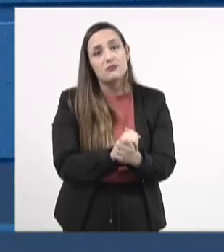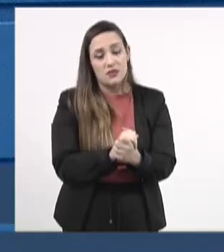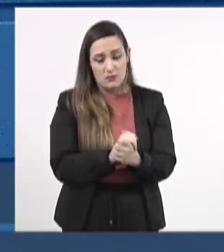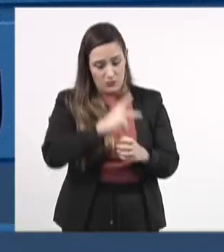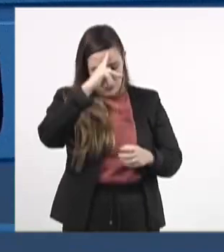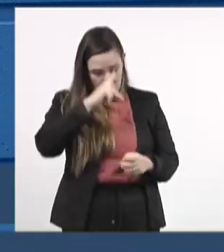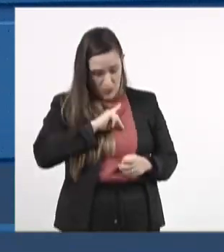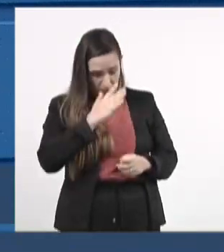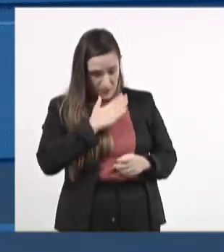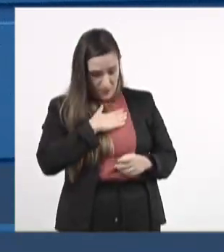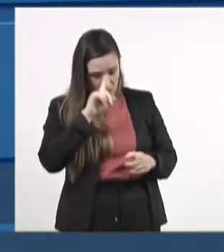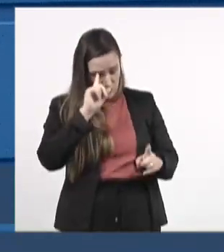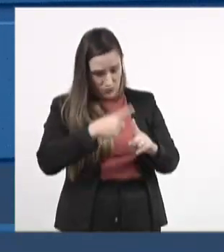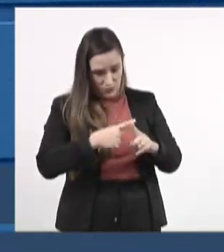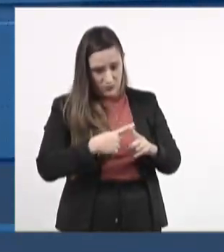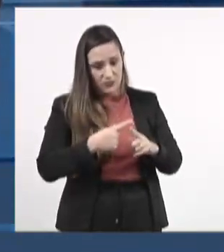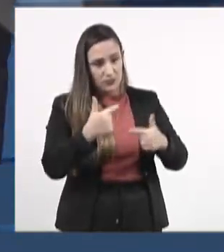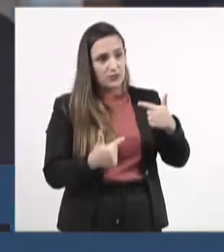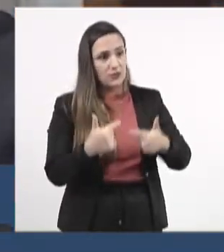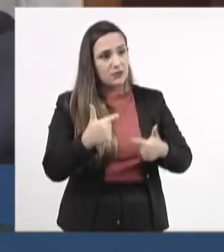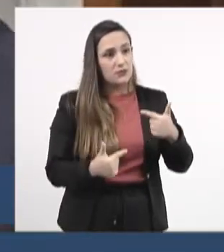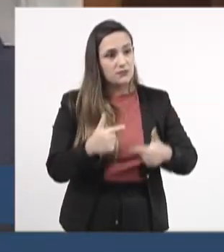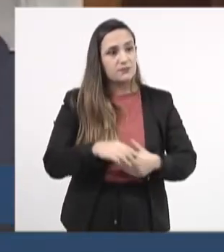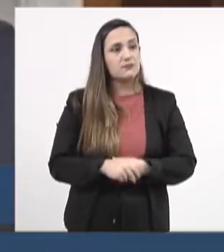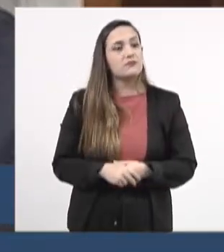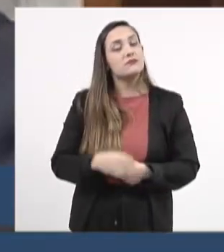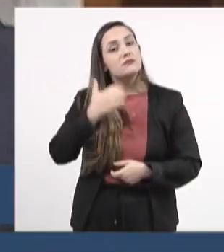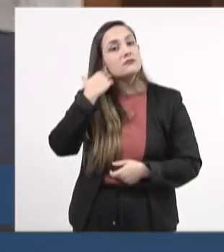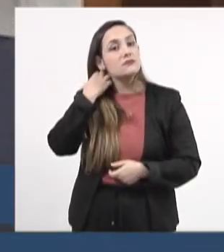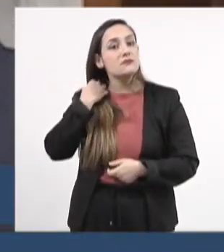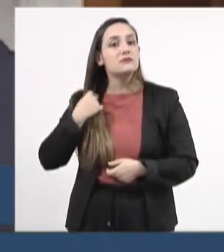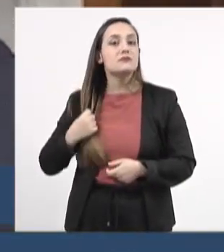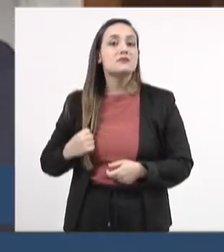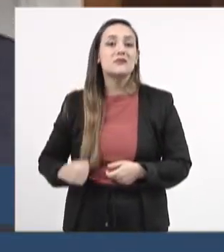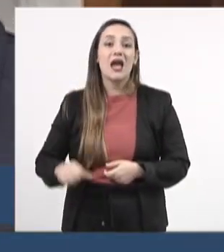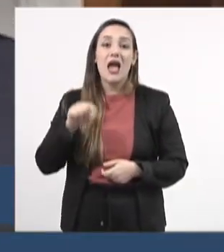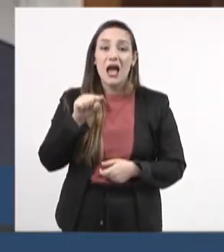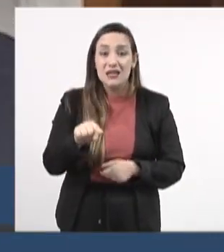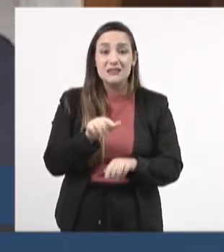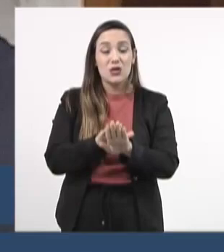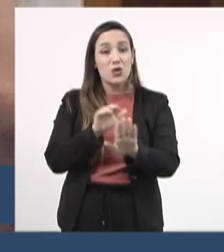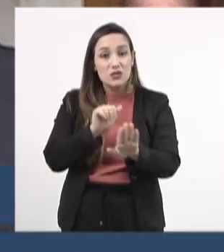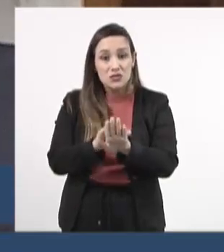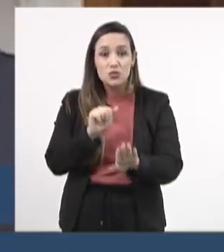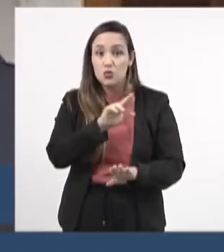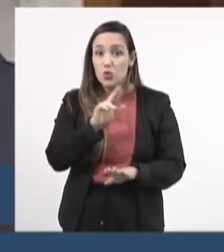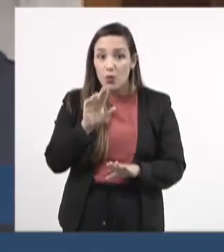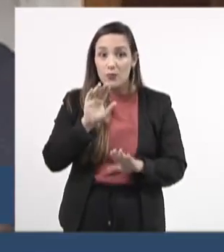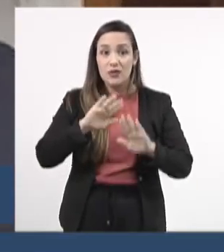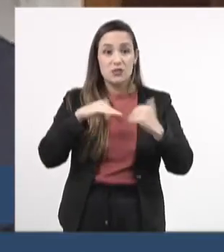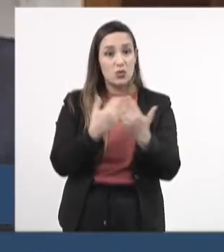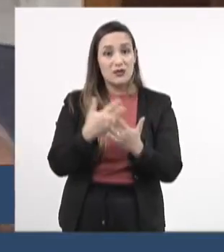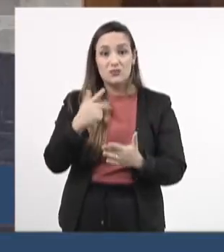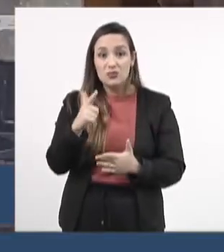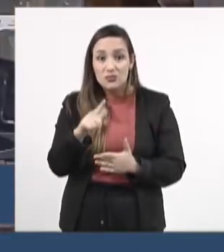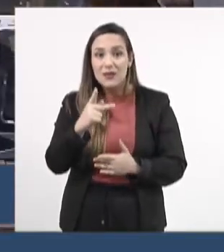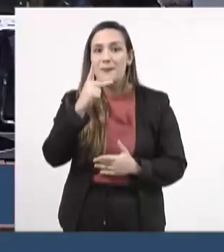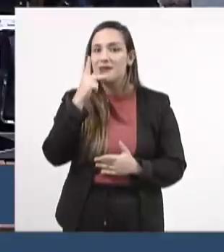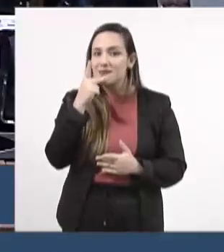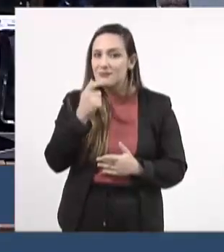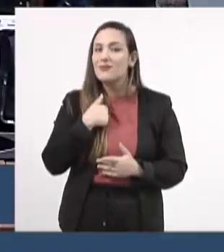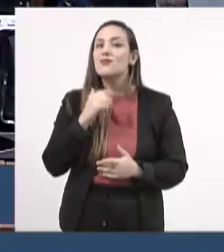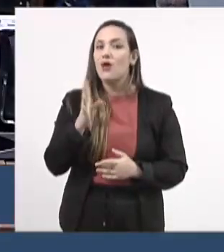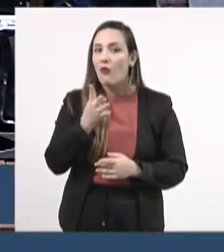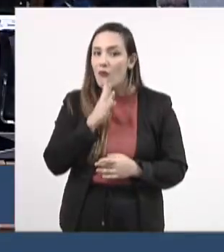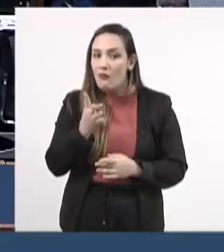política deles. Somente isso, deputado. Essa ideologia que Vossa Excelência defende, chamada escola sem partido, que eu conheço muito bem